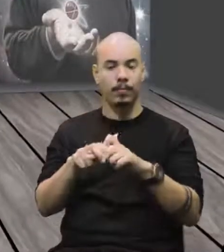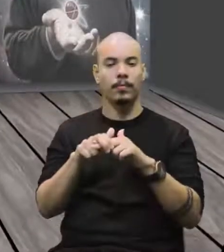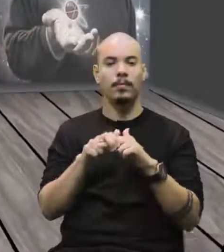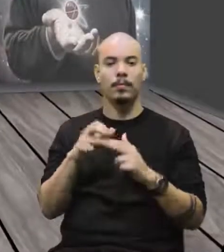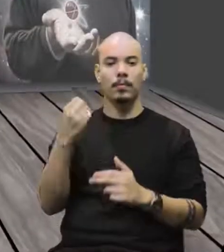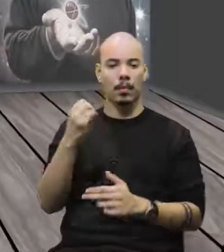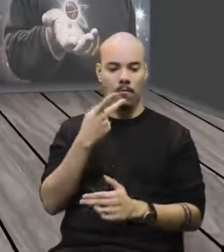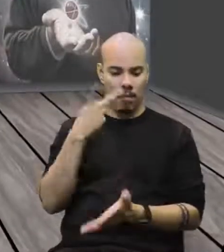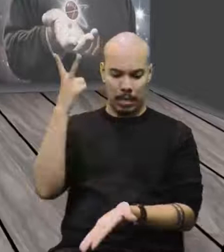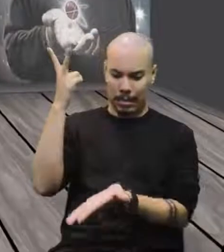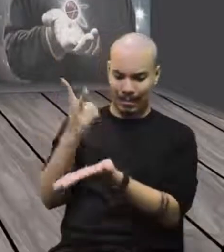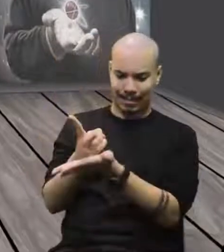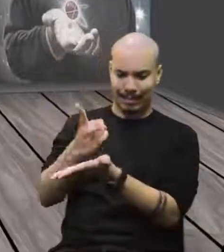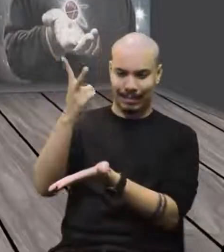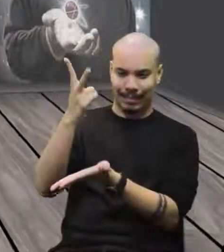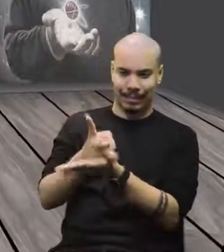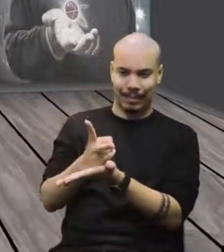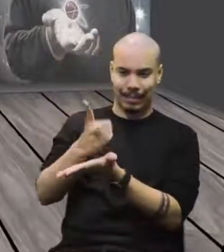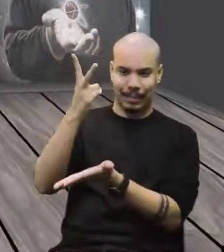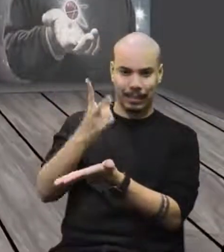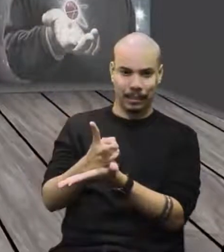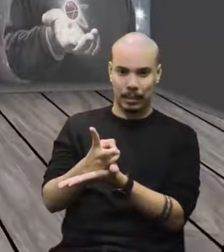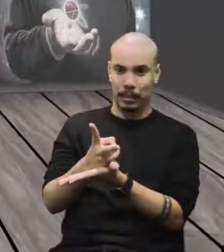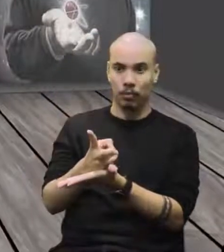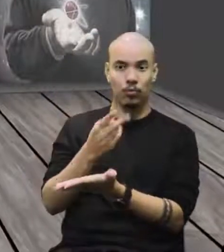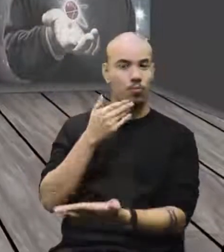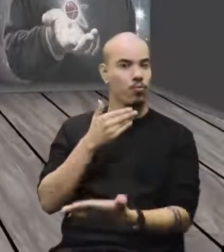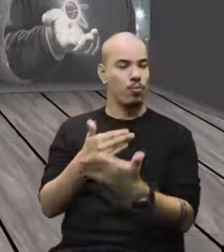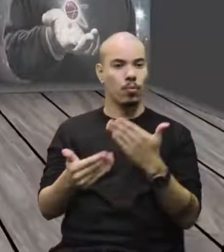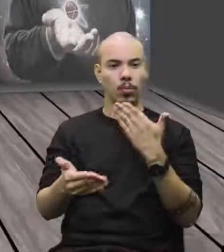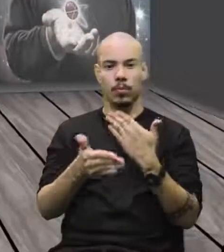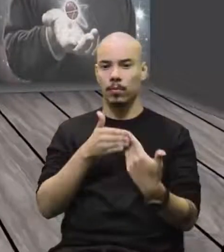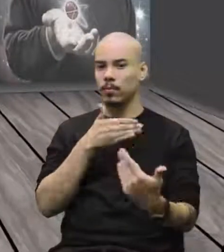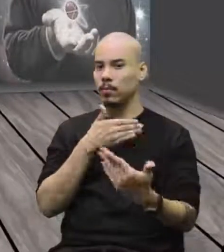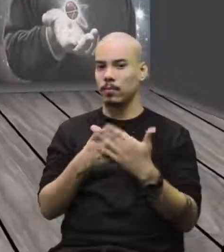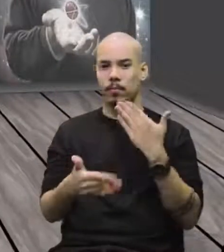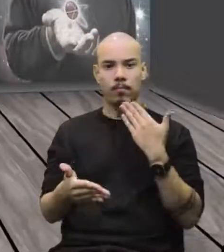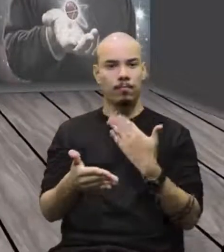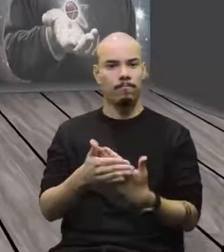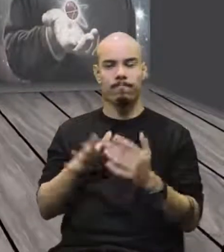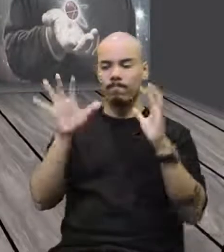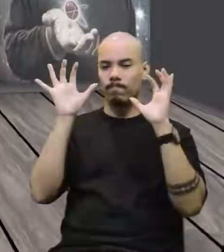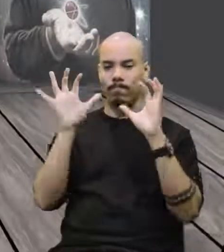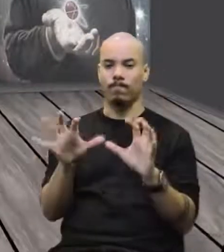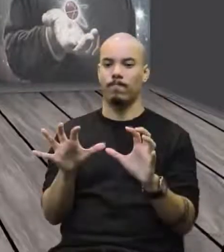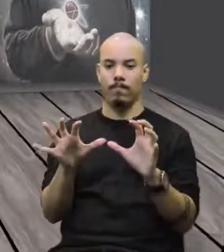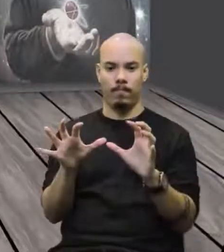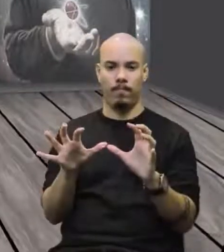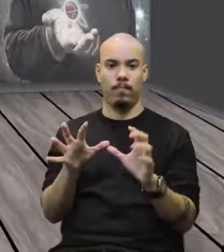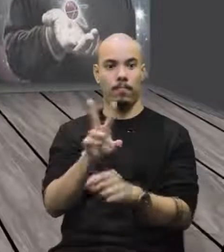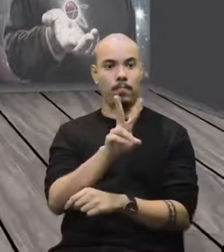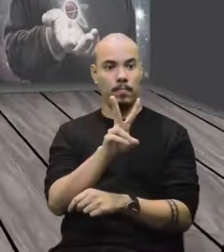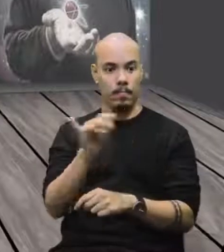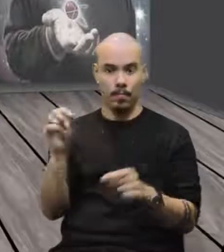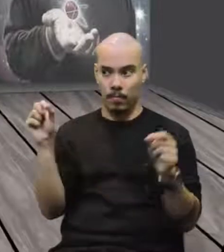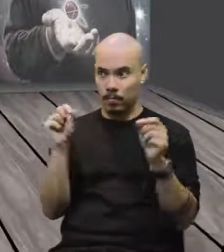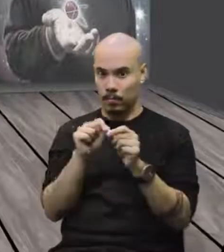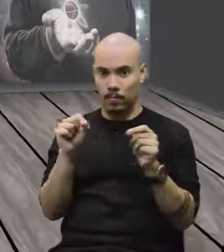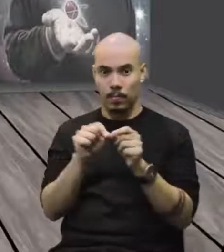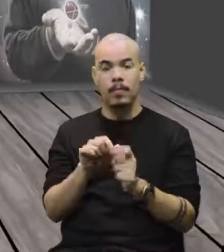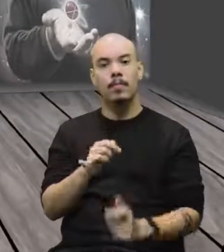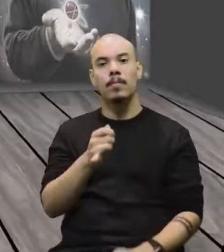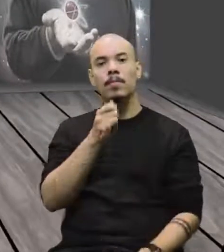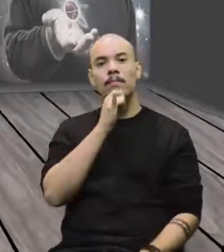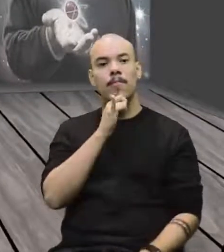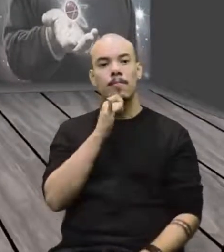fala assim, sempre vai existir, quer dizer que de qualquer forma que você fizer, por exemplo,